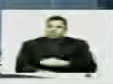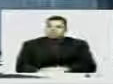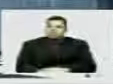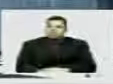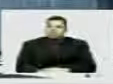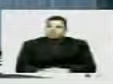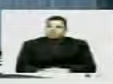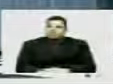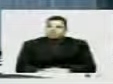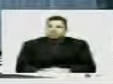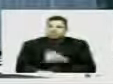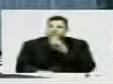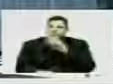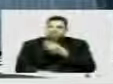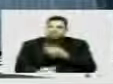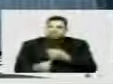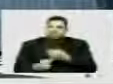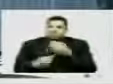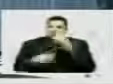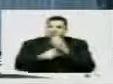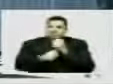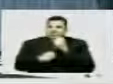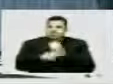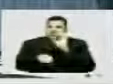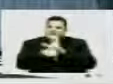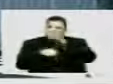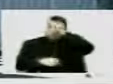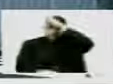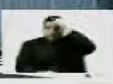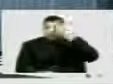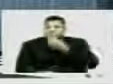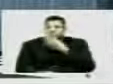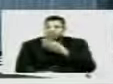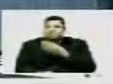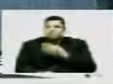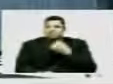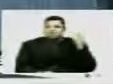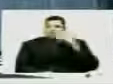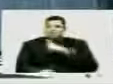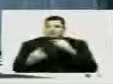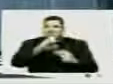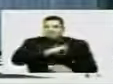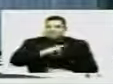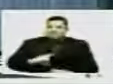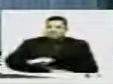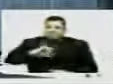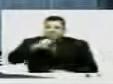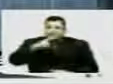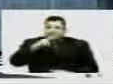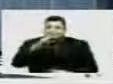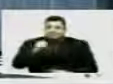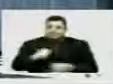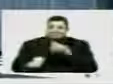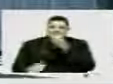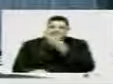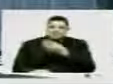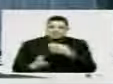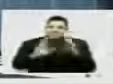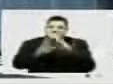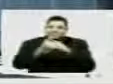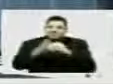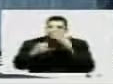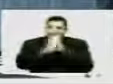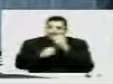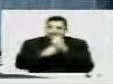de 50% do orçamento do Estado do Amazonas. Portanto, deputado Zé Ricardo, o impacto disso